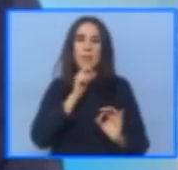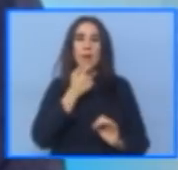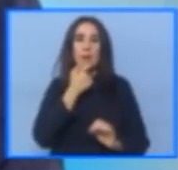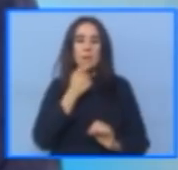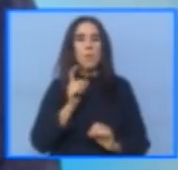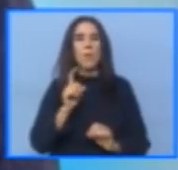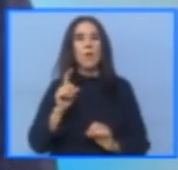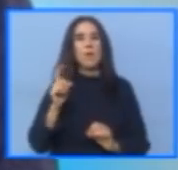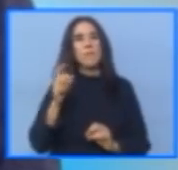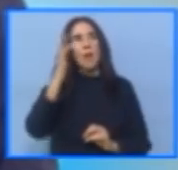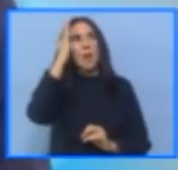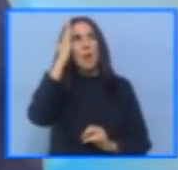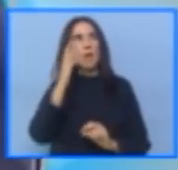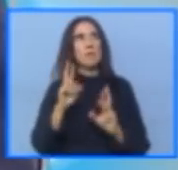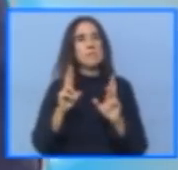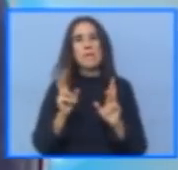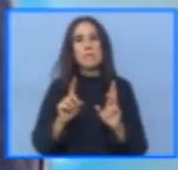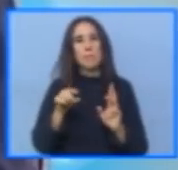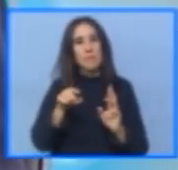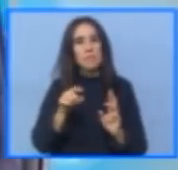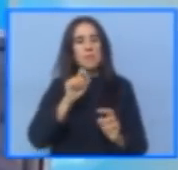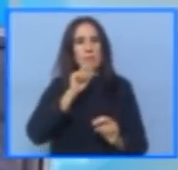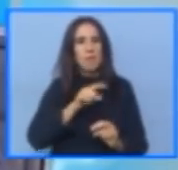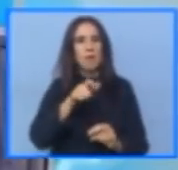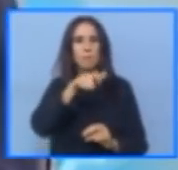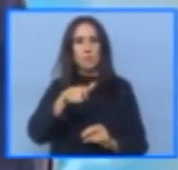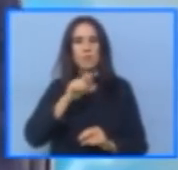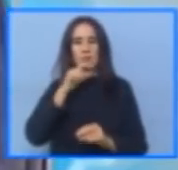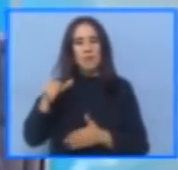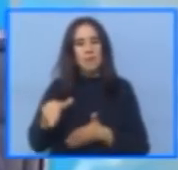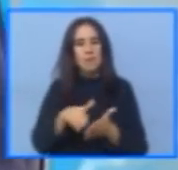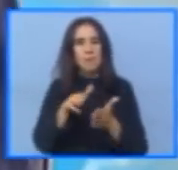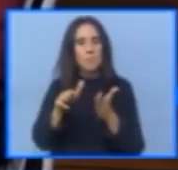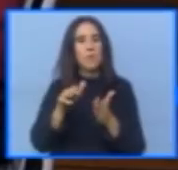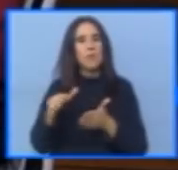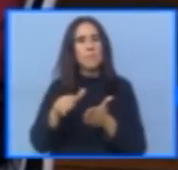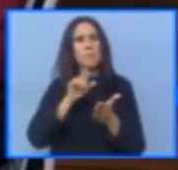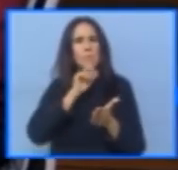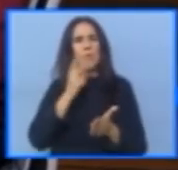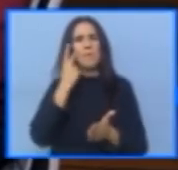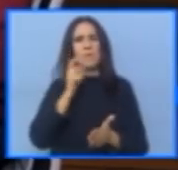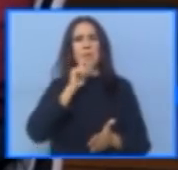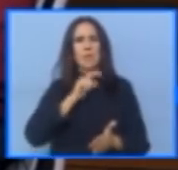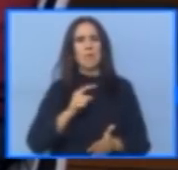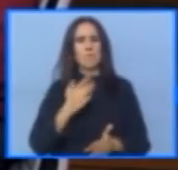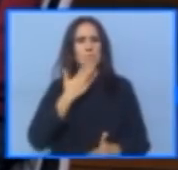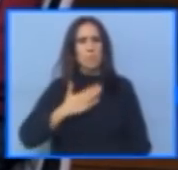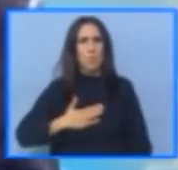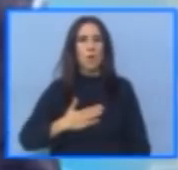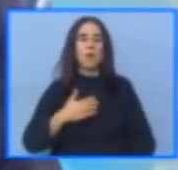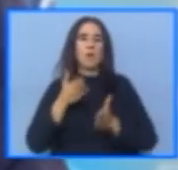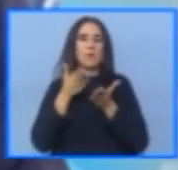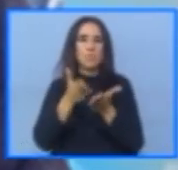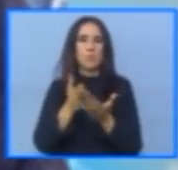não são aqueles itinerários que nós desejamos, mas estes plausíveis, que as pessoas são capazes de caminhar, que as pessoas podem caminhar, que a vida permite,